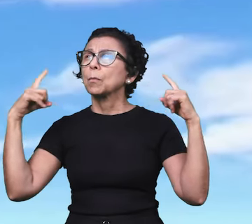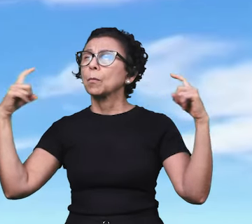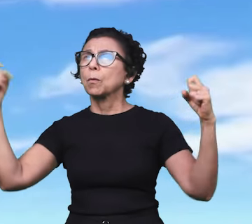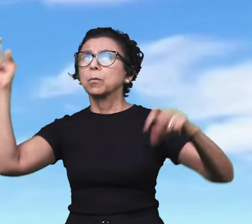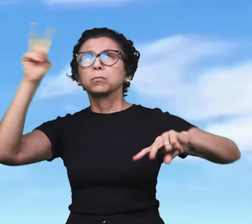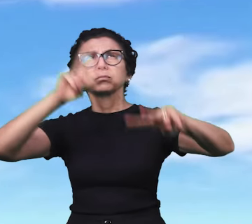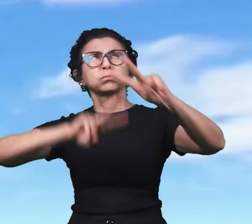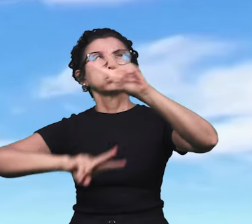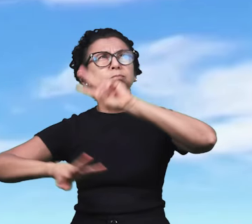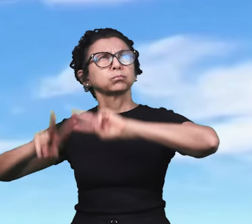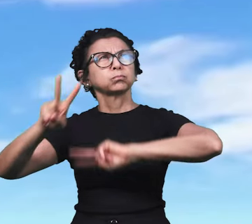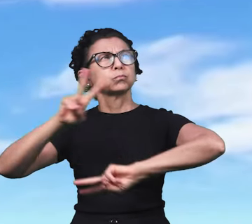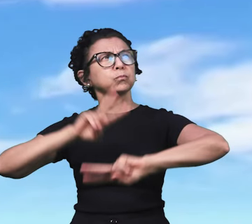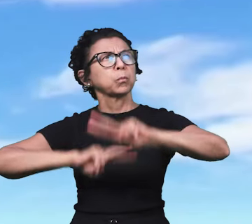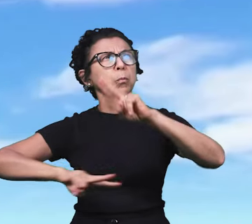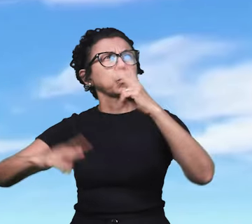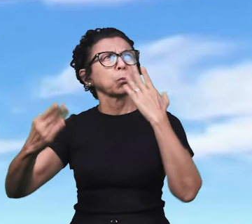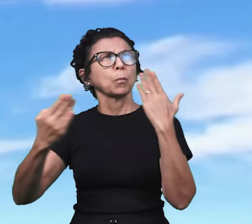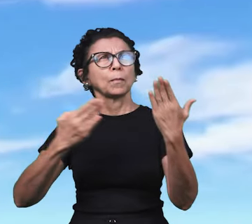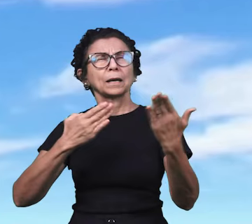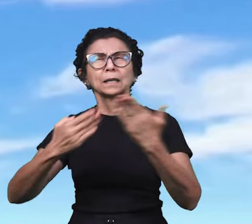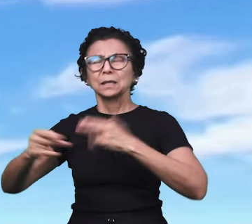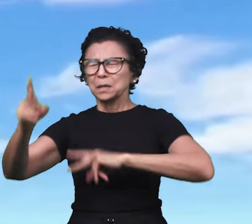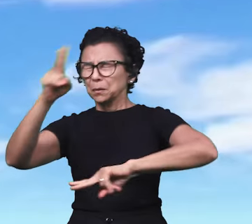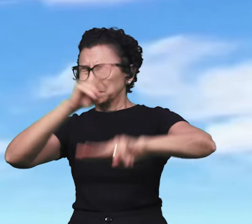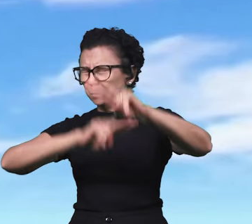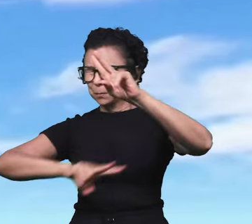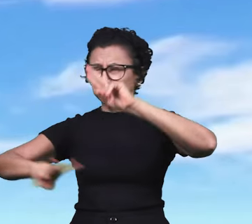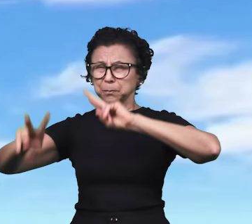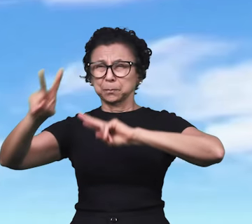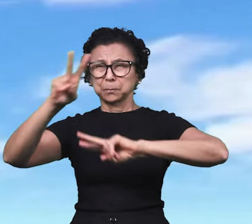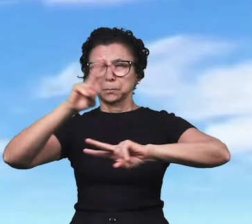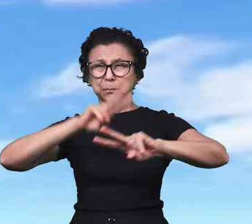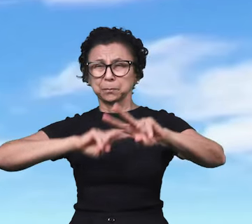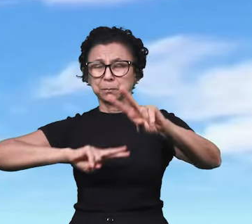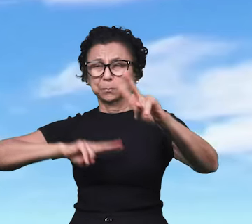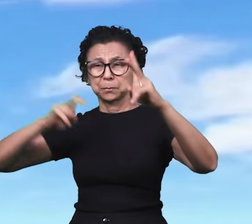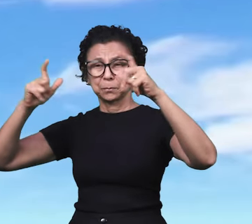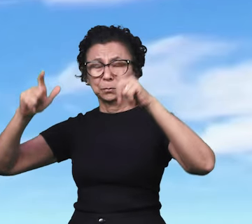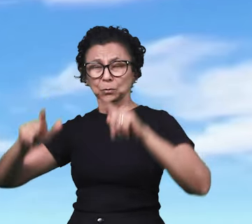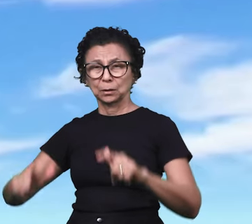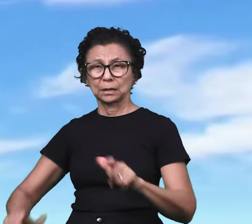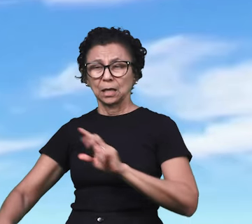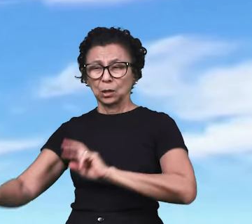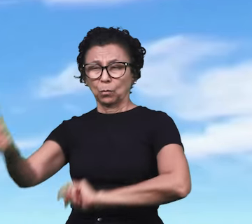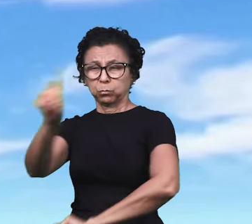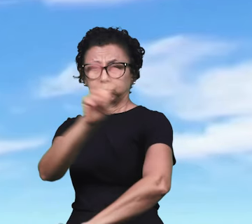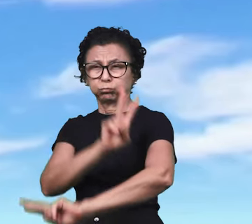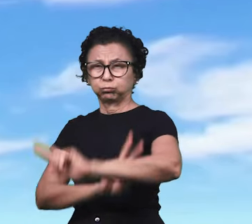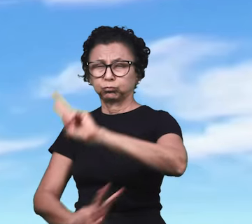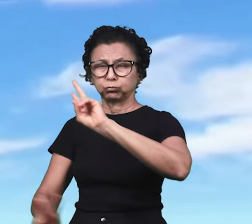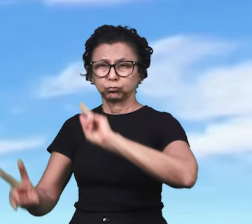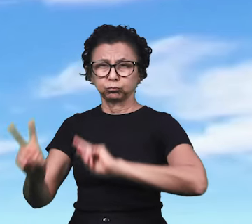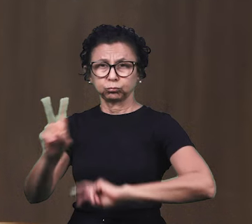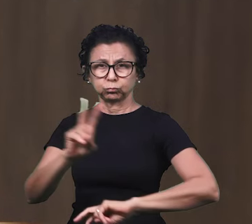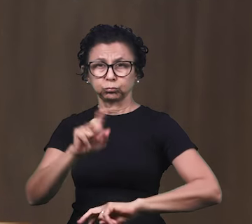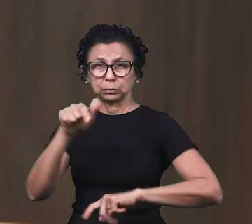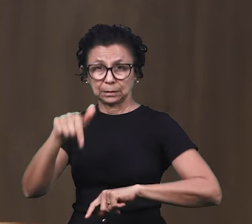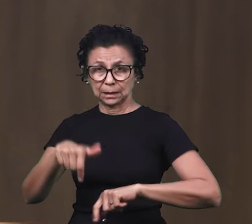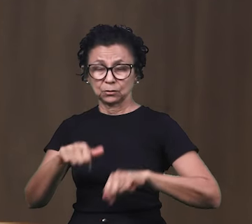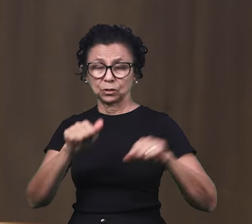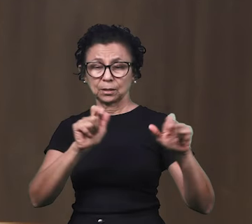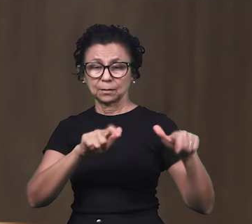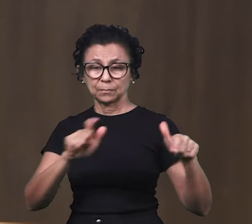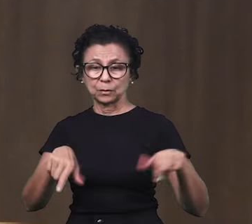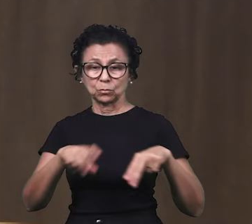vento veemente e impetuoso, e encheu toda a casa em que estavam assentados. Glória a Deus. Então,